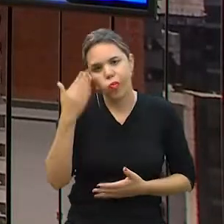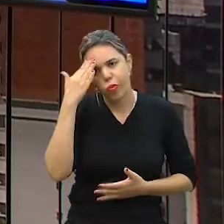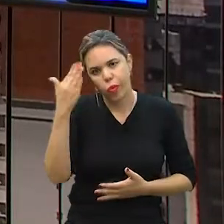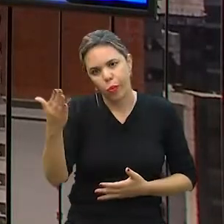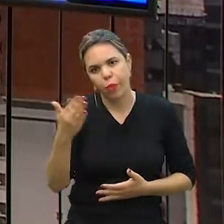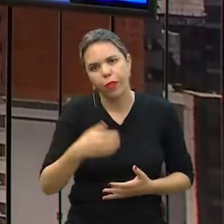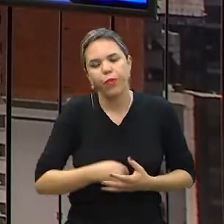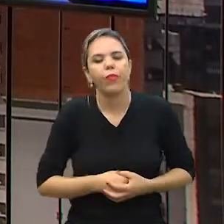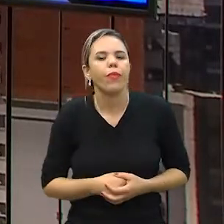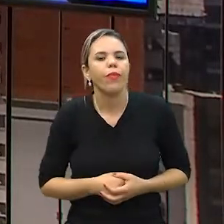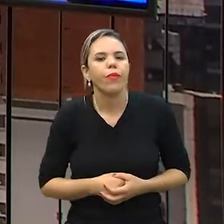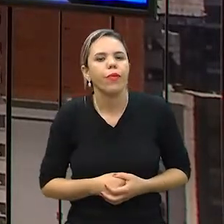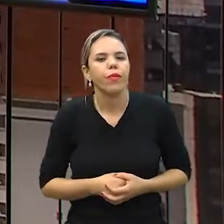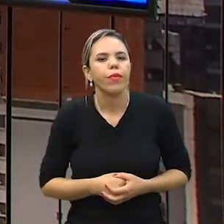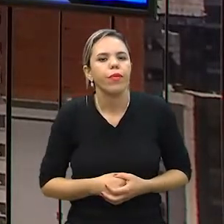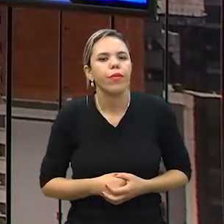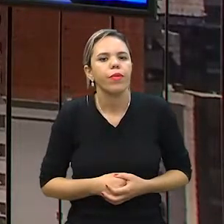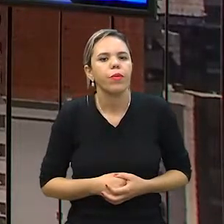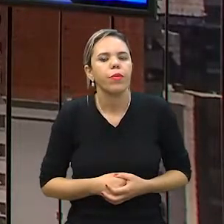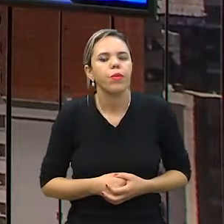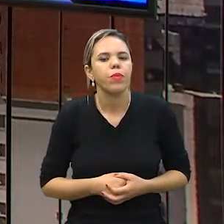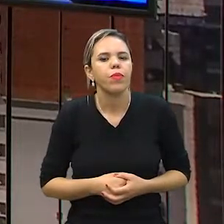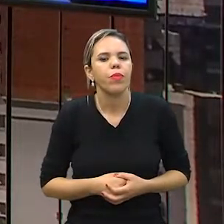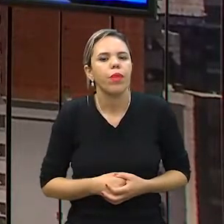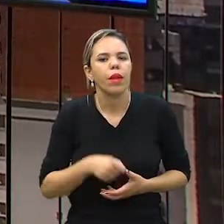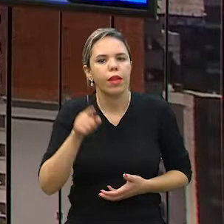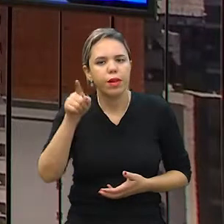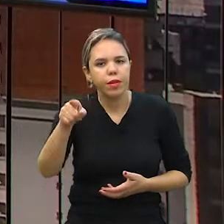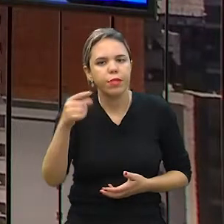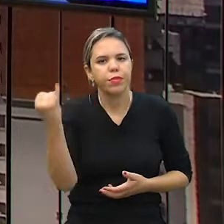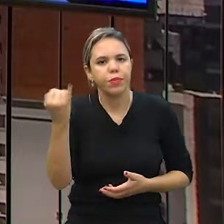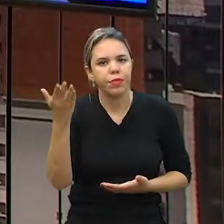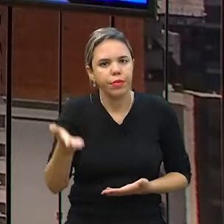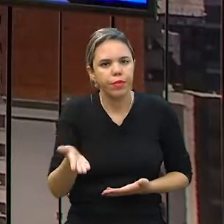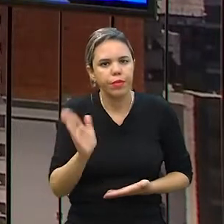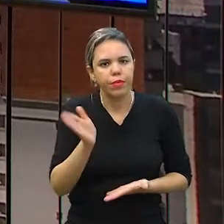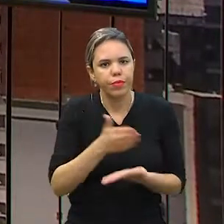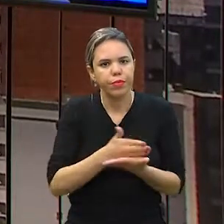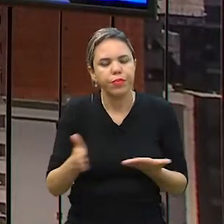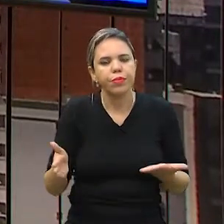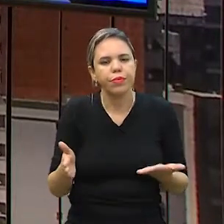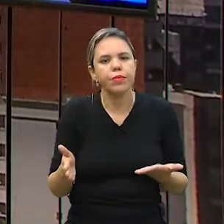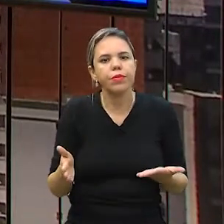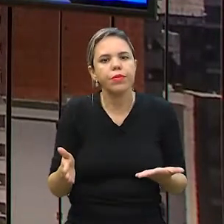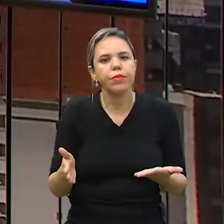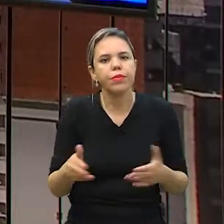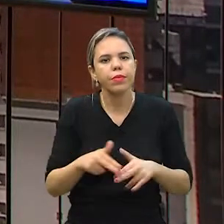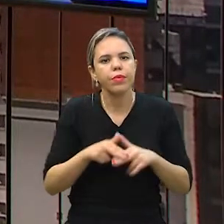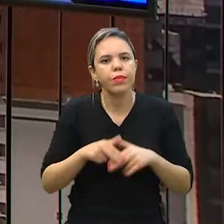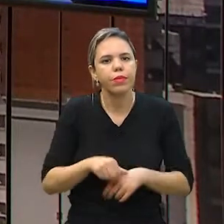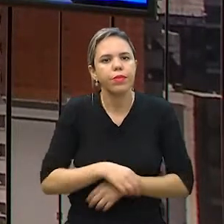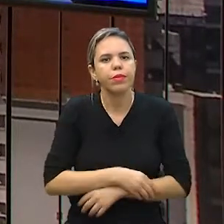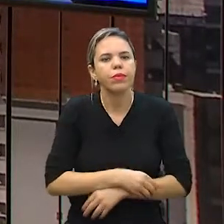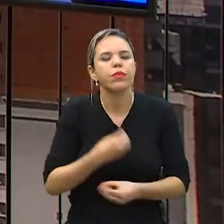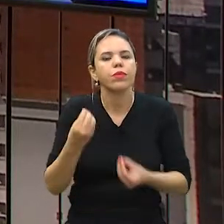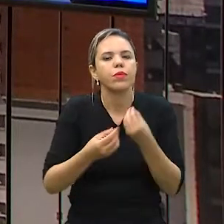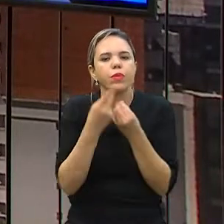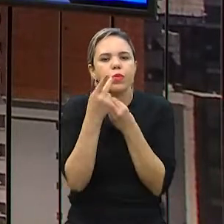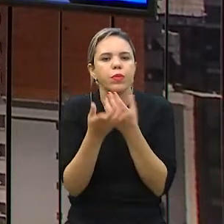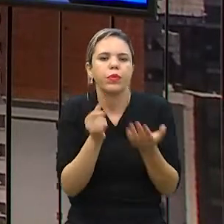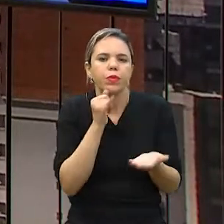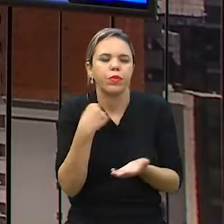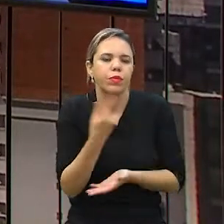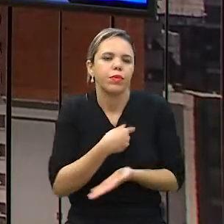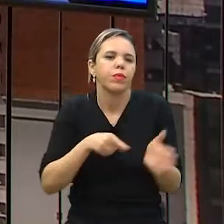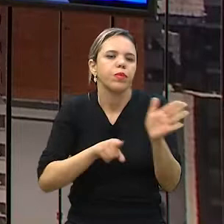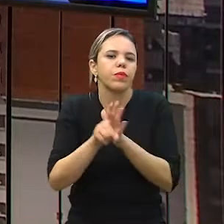esse espaço. Eu que agradeço, Marina. E esse é um ponto importante que eu já vou começar puxando por ele. Como eu disse, né, se a